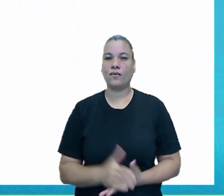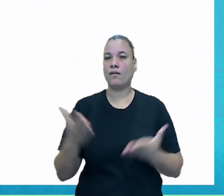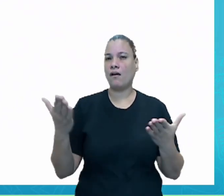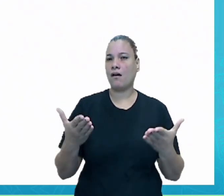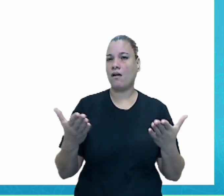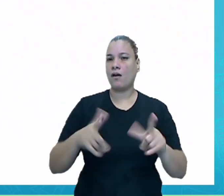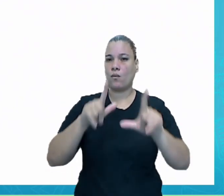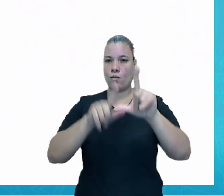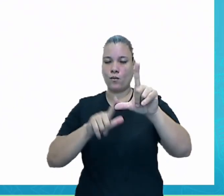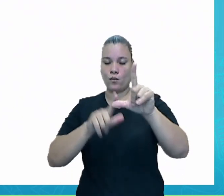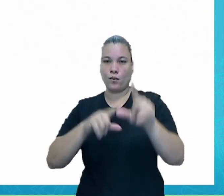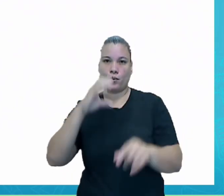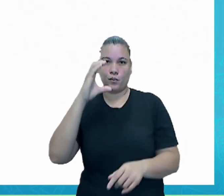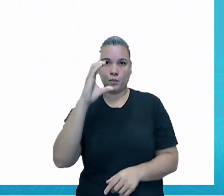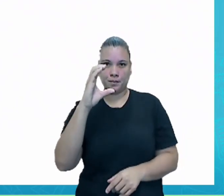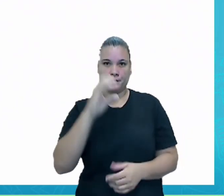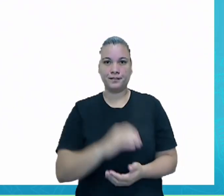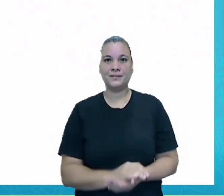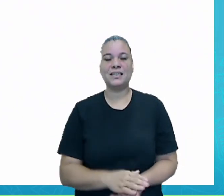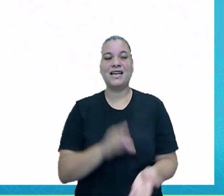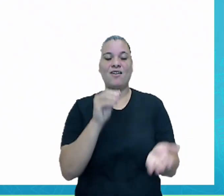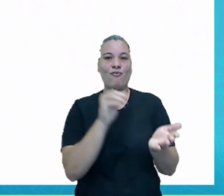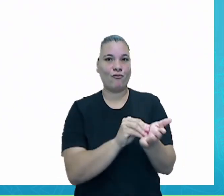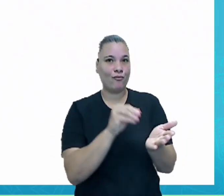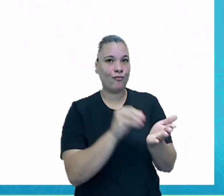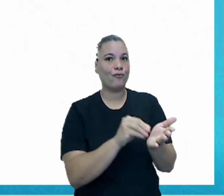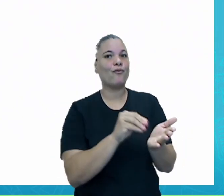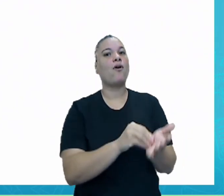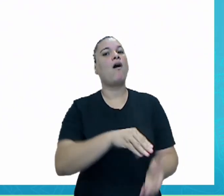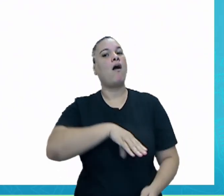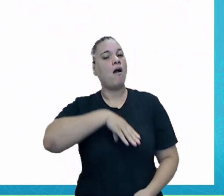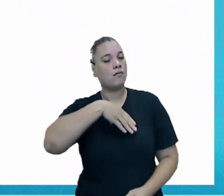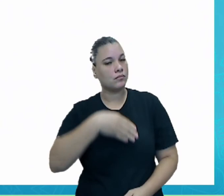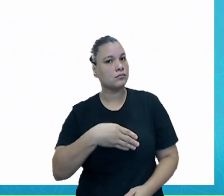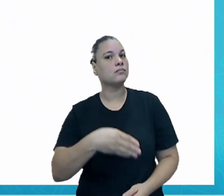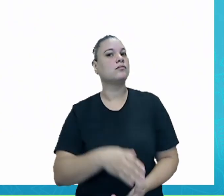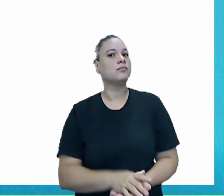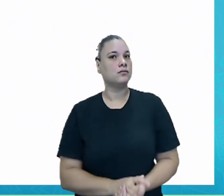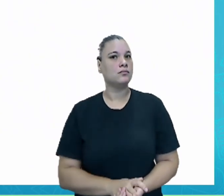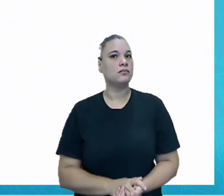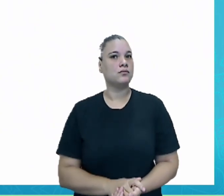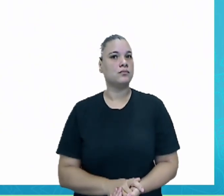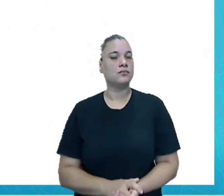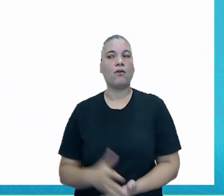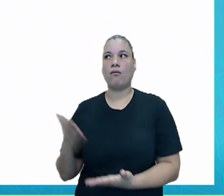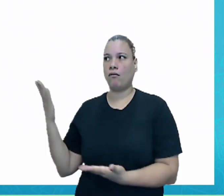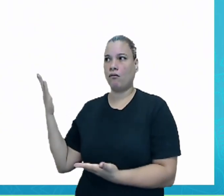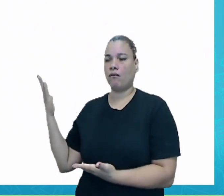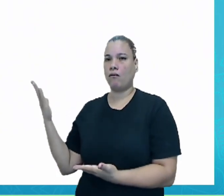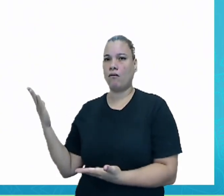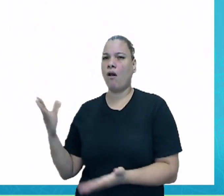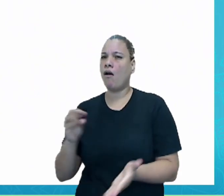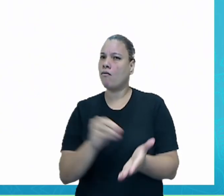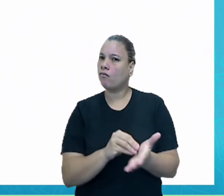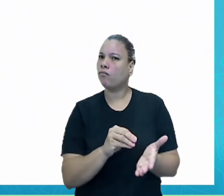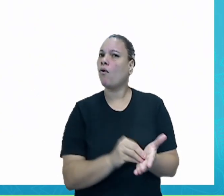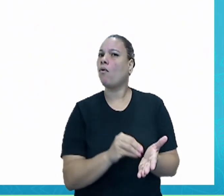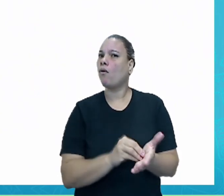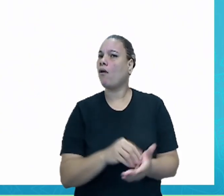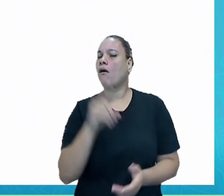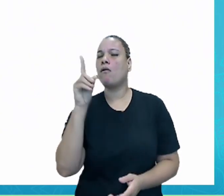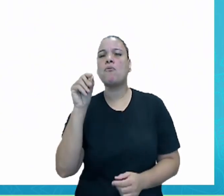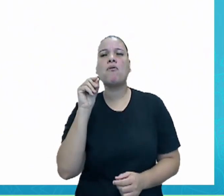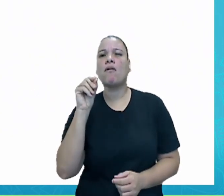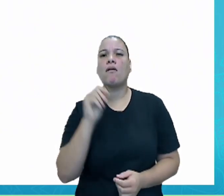Agora, letra C. Falta a coragem. Tá faltando algo, não é mesmo? Já aqui,